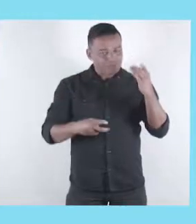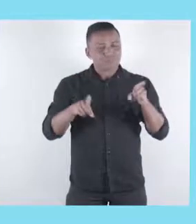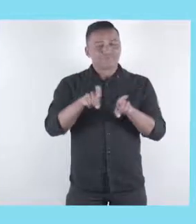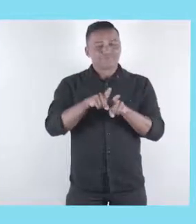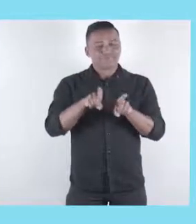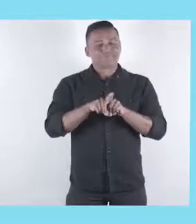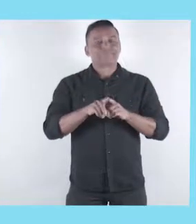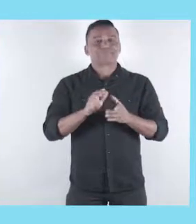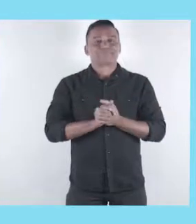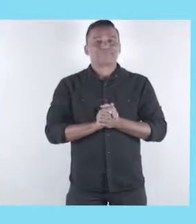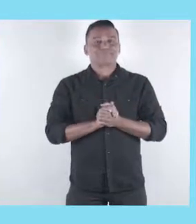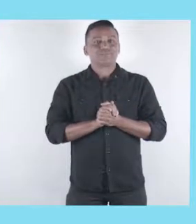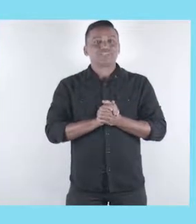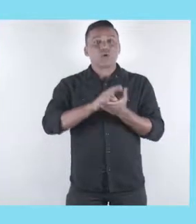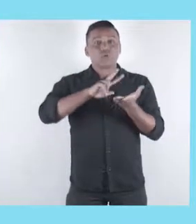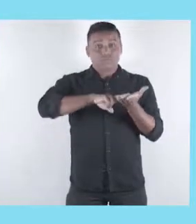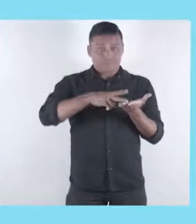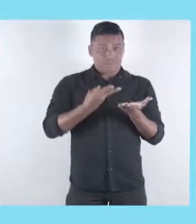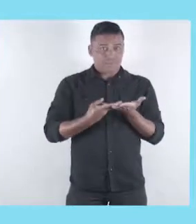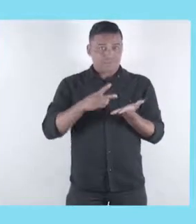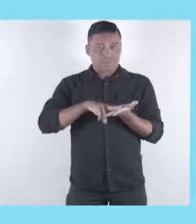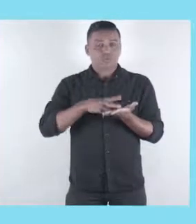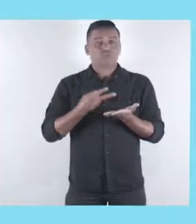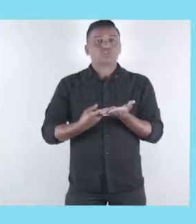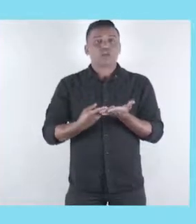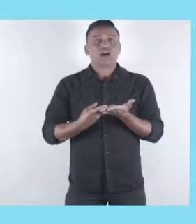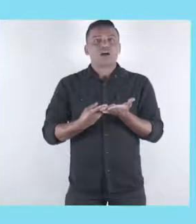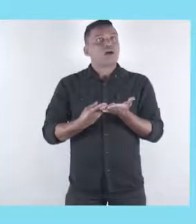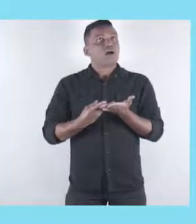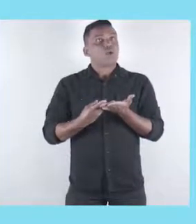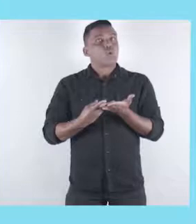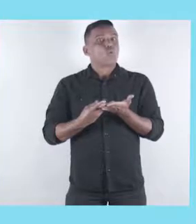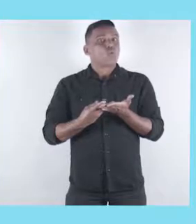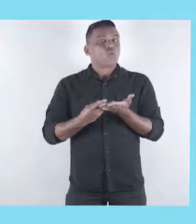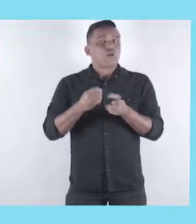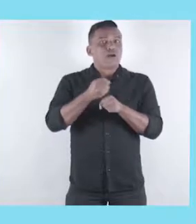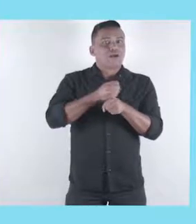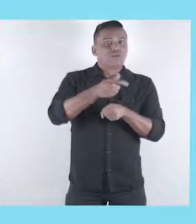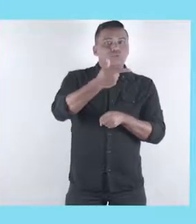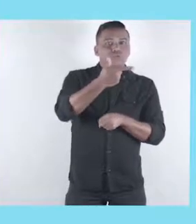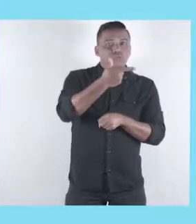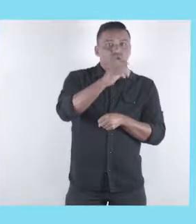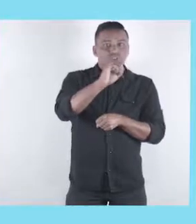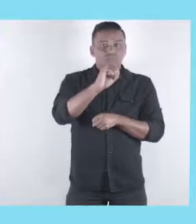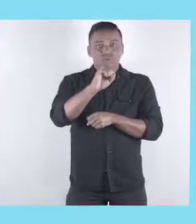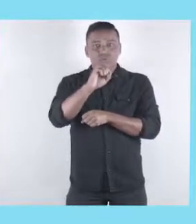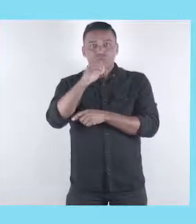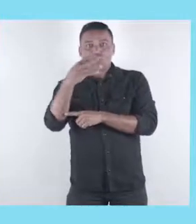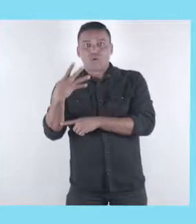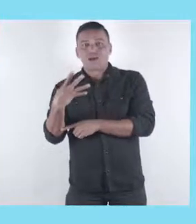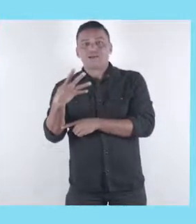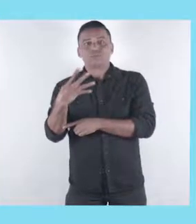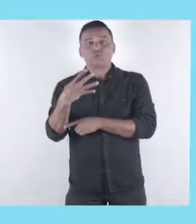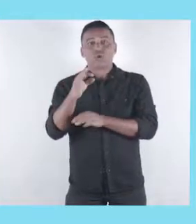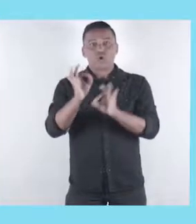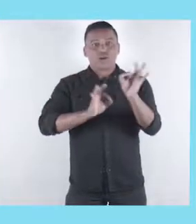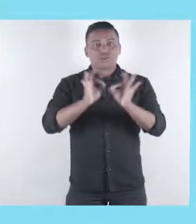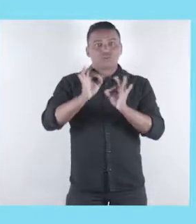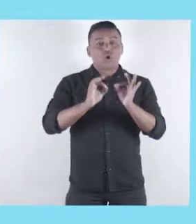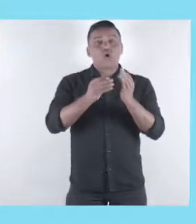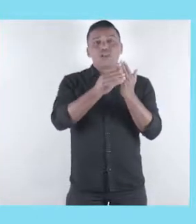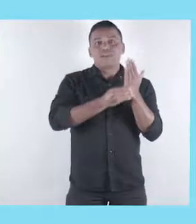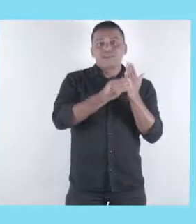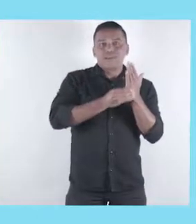ocorreu em 2004 quando organizou o livro de entrevistas 10 conversas de